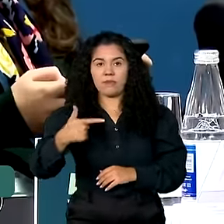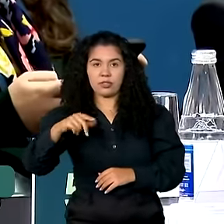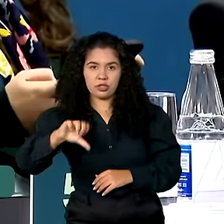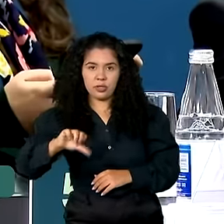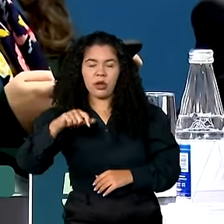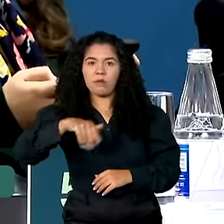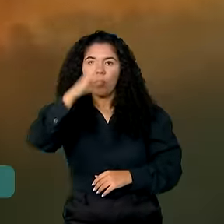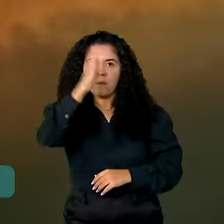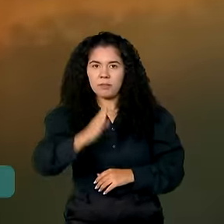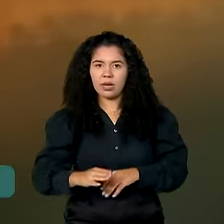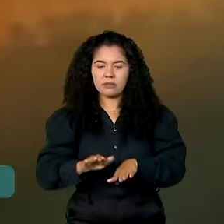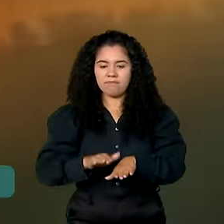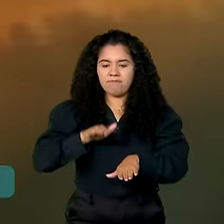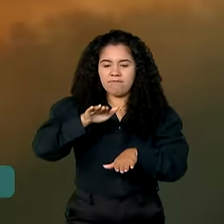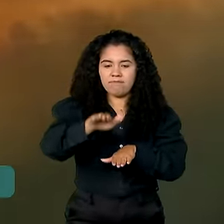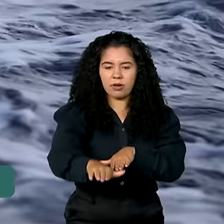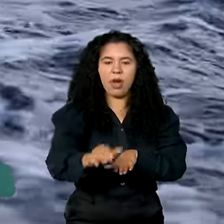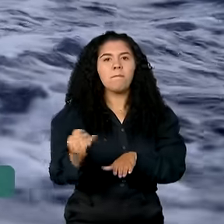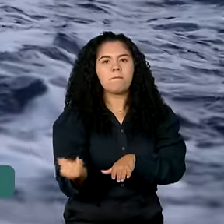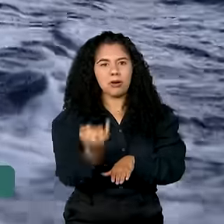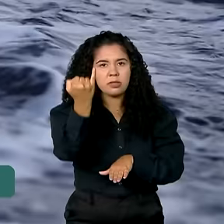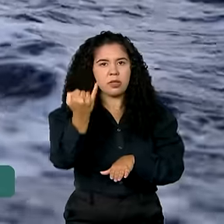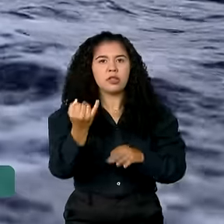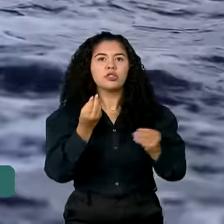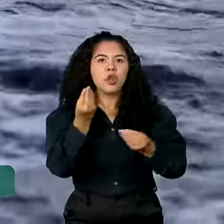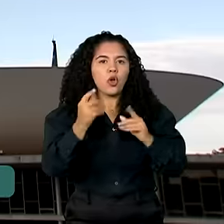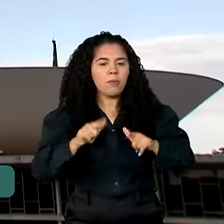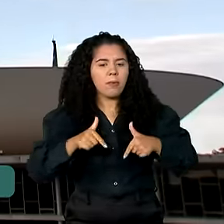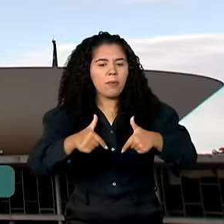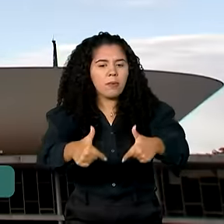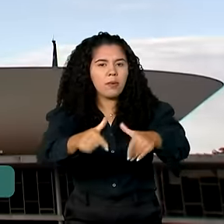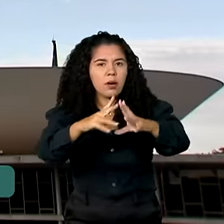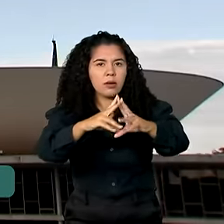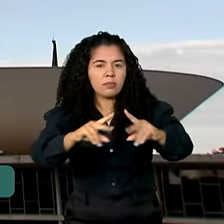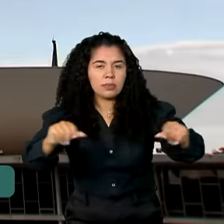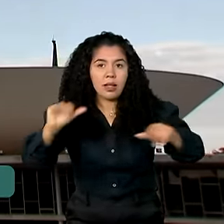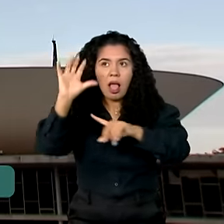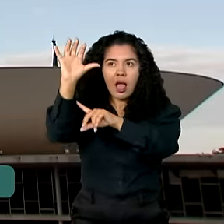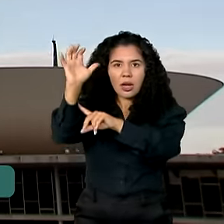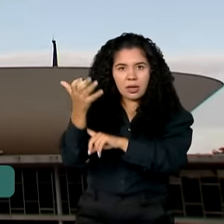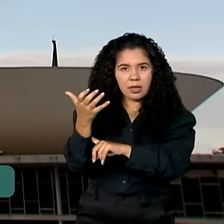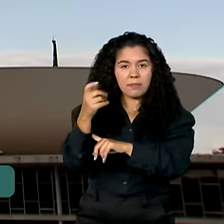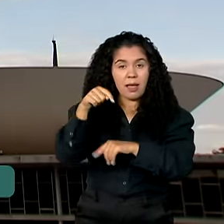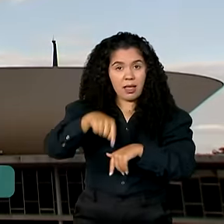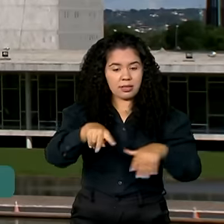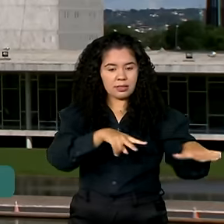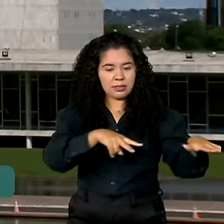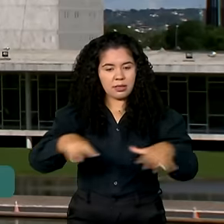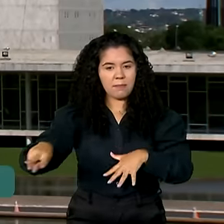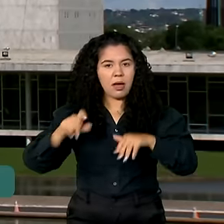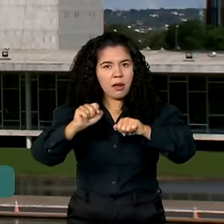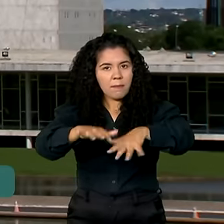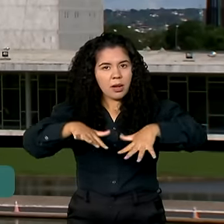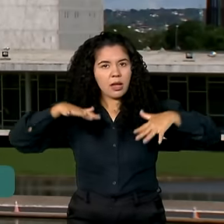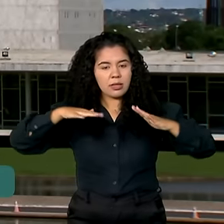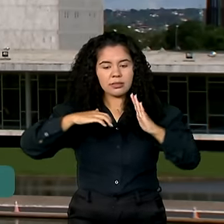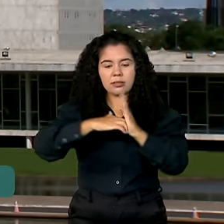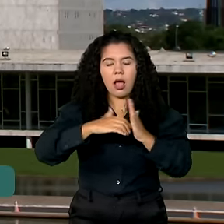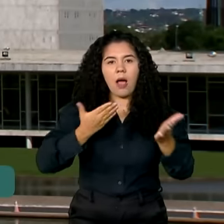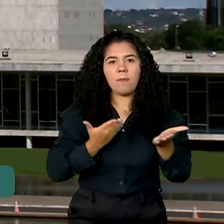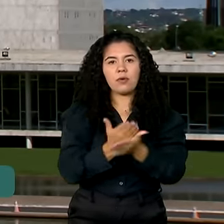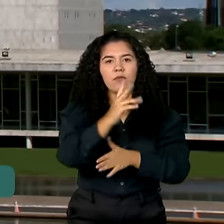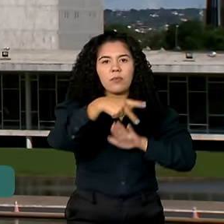um passo importante no enfrentamento às mudanças do clima. Esta semana, o plenário do Senado aprovou o projeto